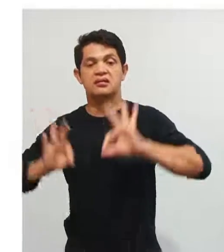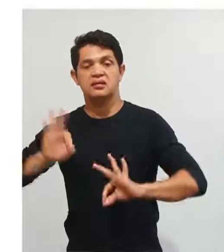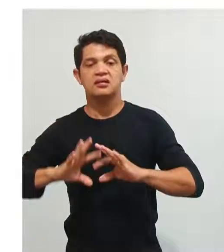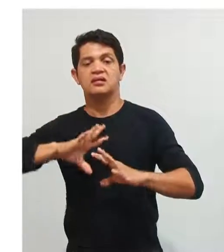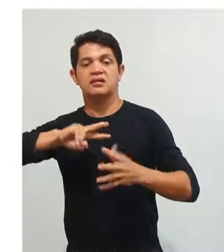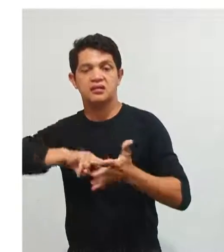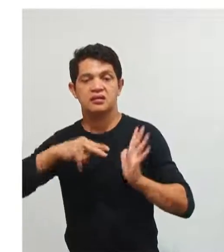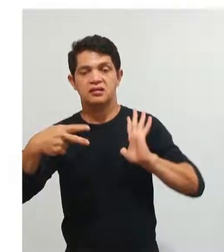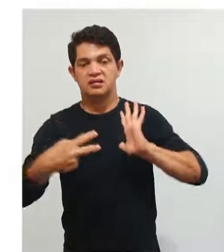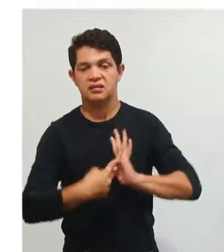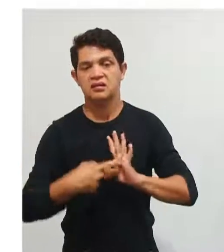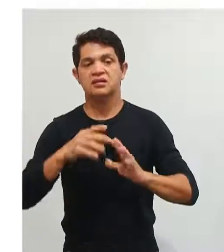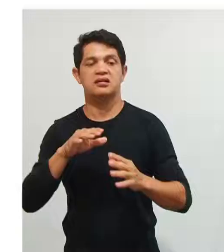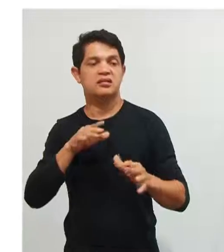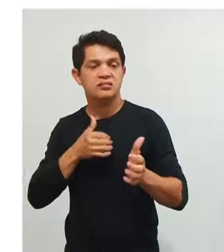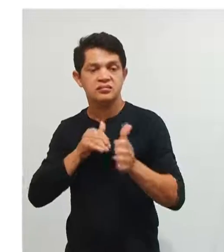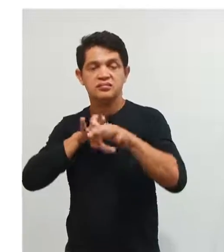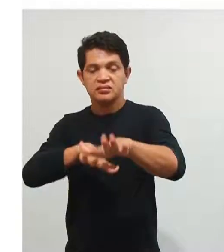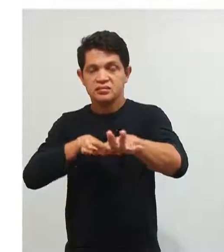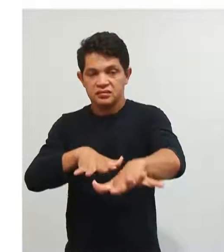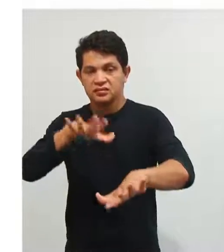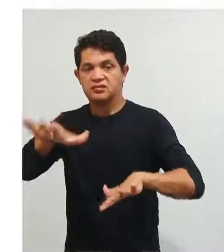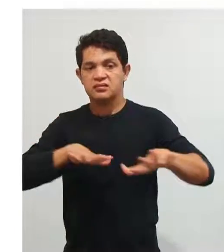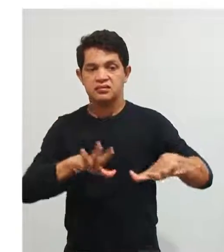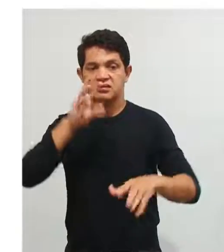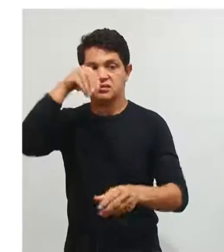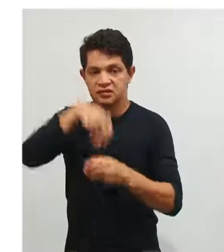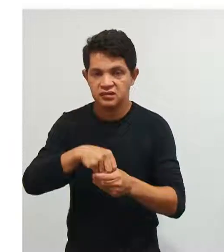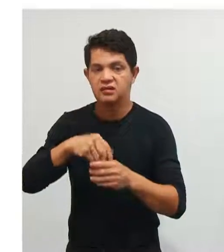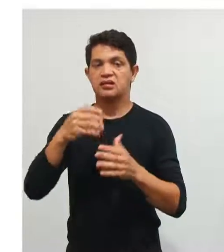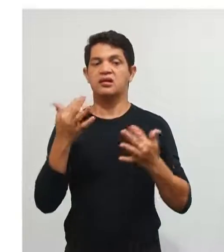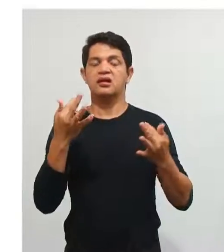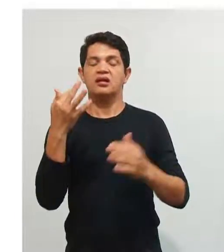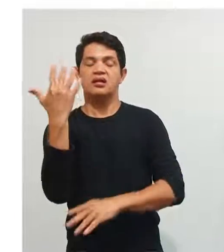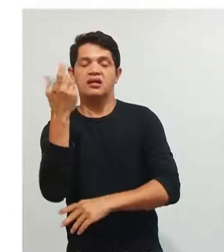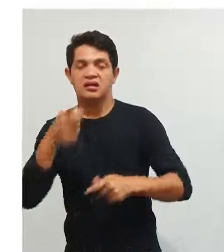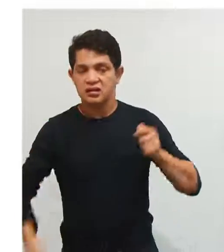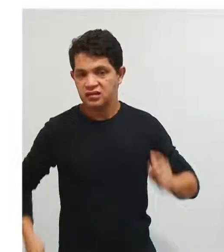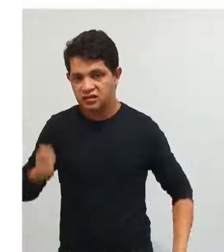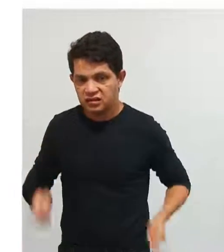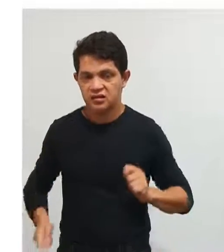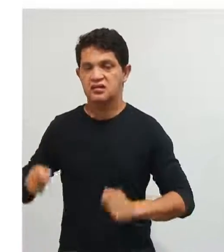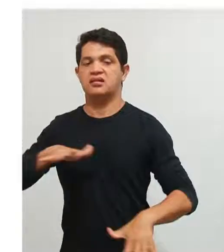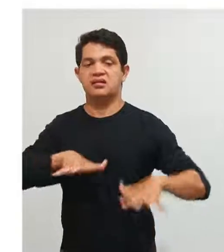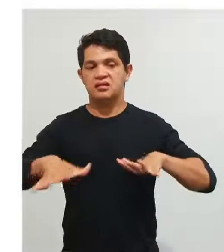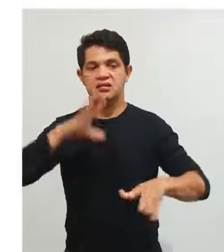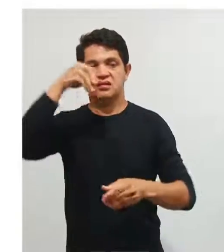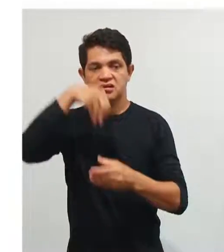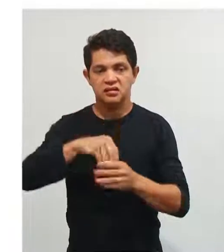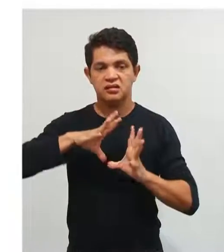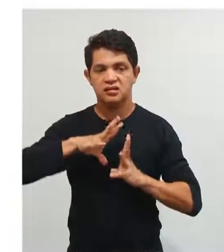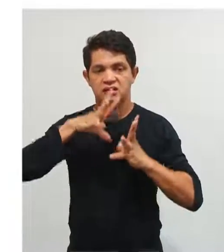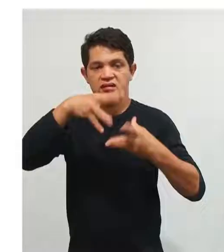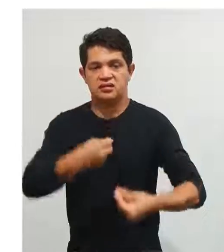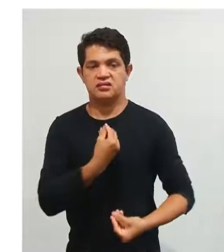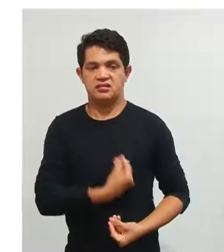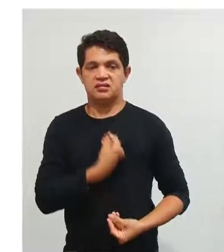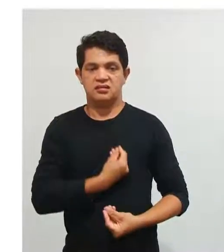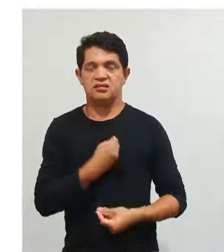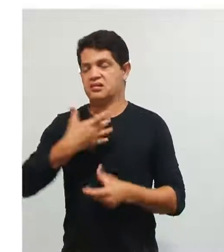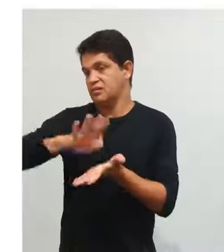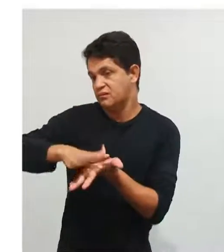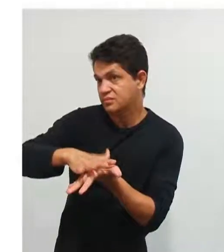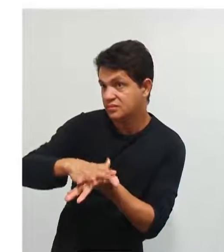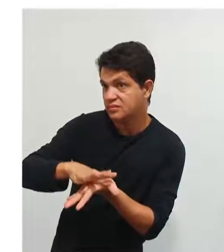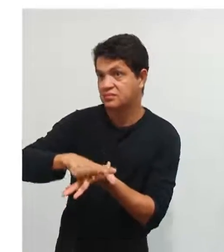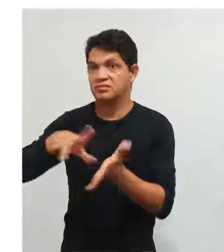e manifestações de músicas populares, samba de roda, marujada, bumba meu boi, entre outros, e